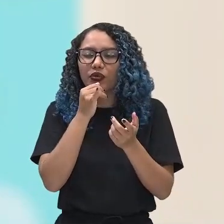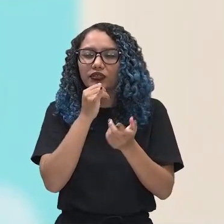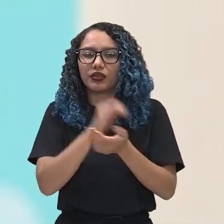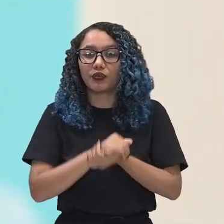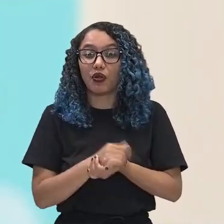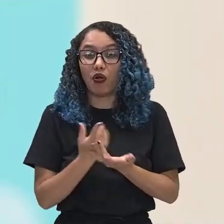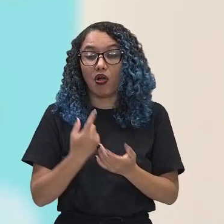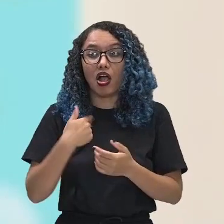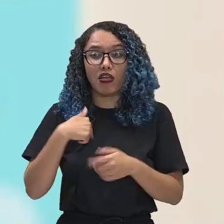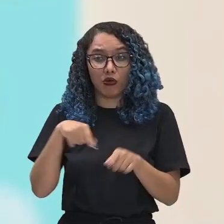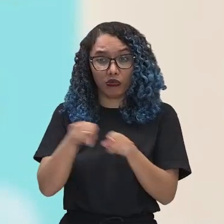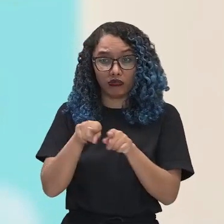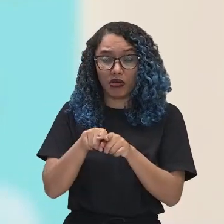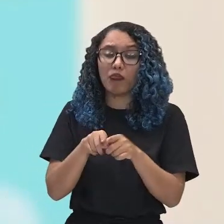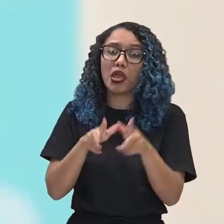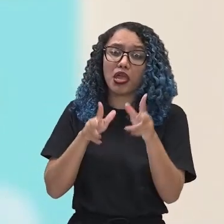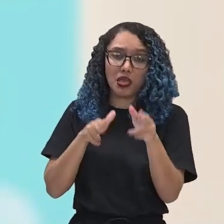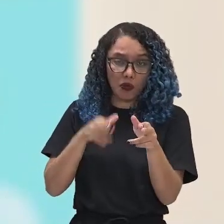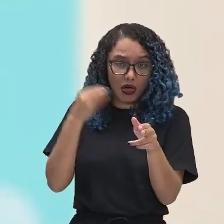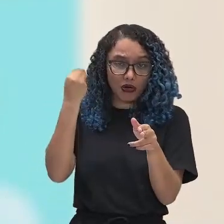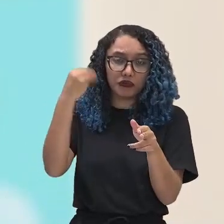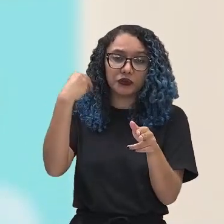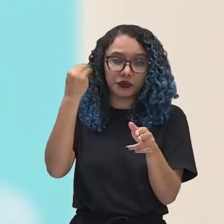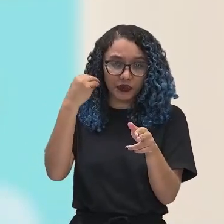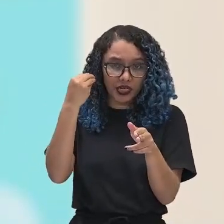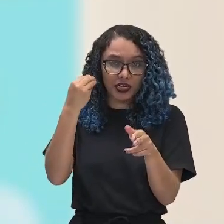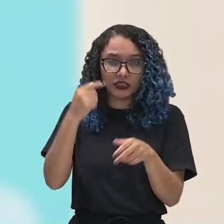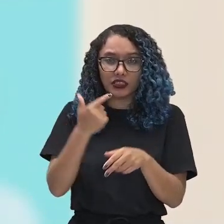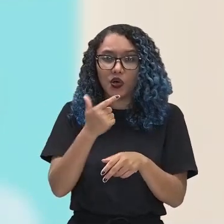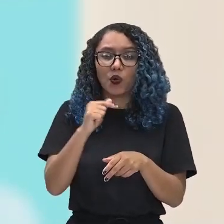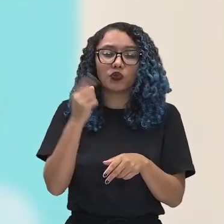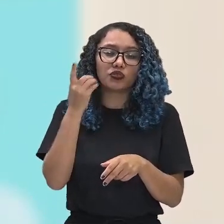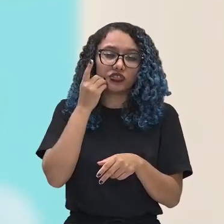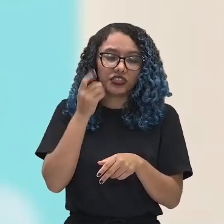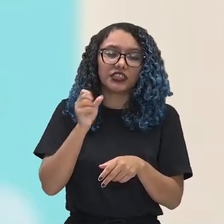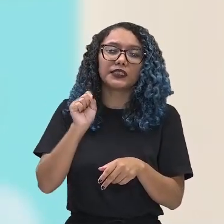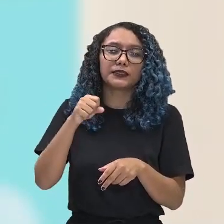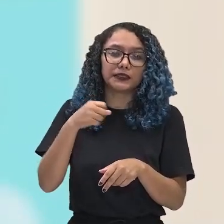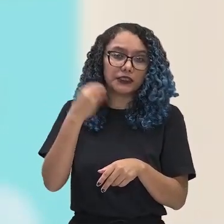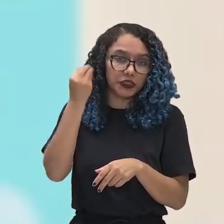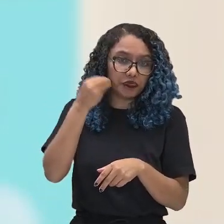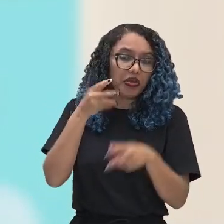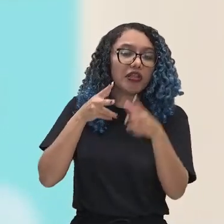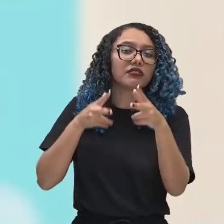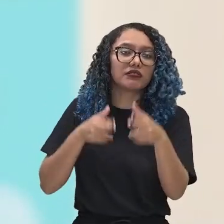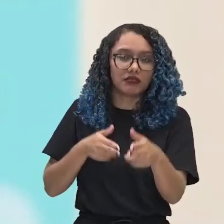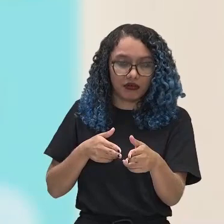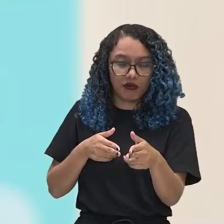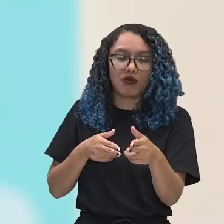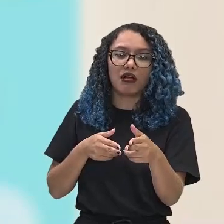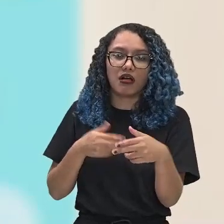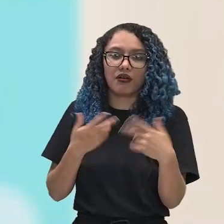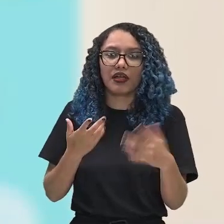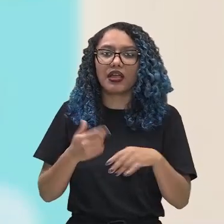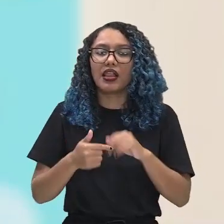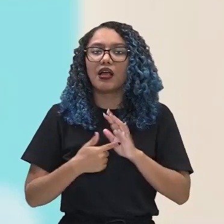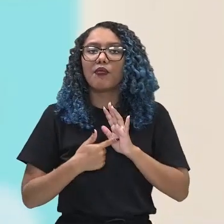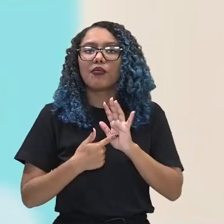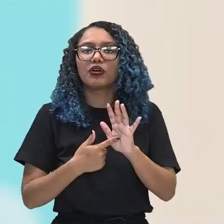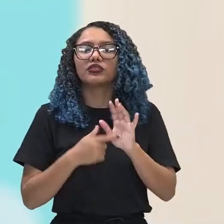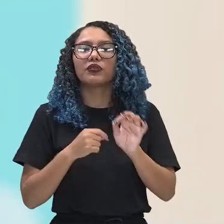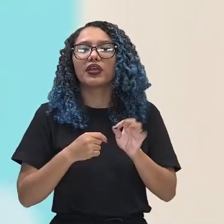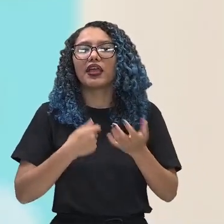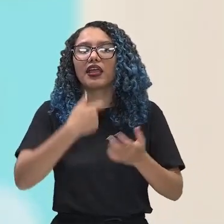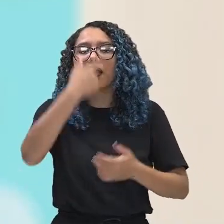eu também passei por essa experiência. Um dia desse eu vivi tal situação. Ou seja, ela traz a pessoalidade, traz para a